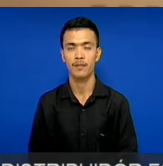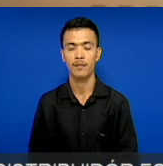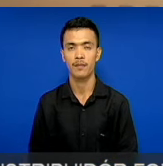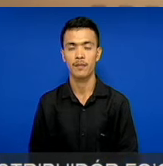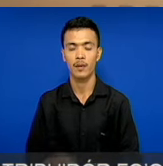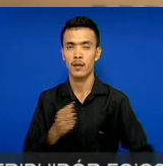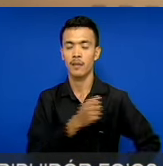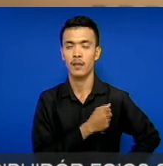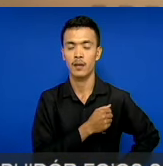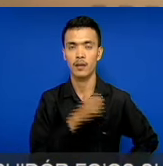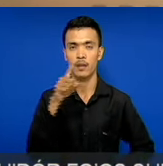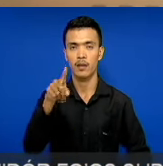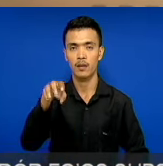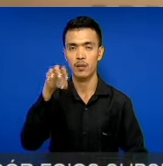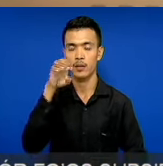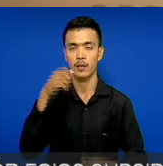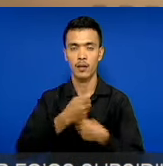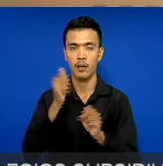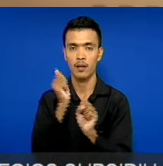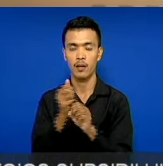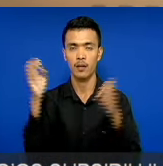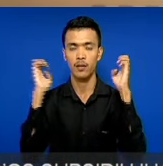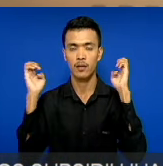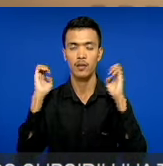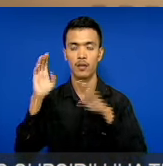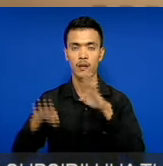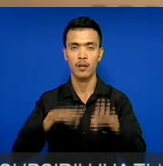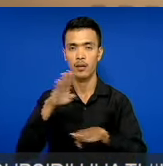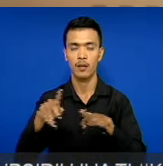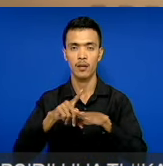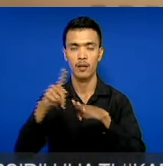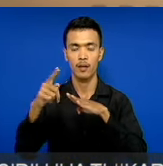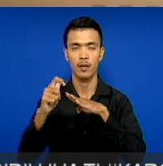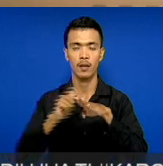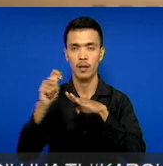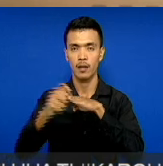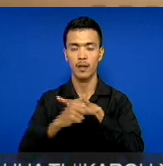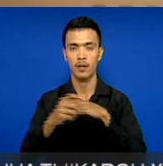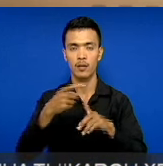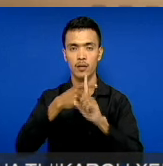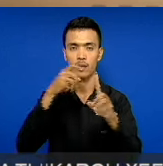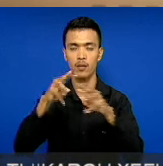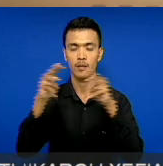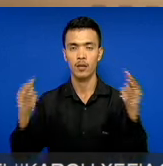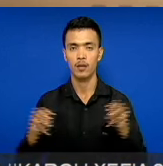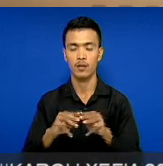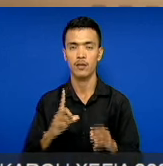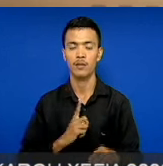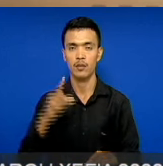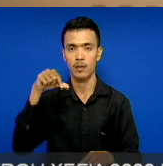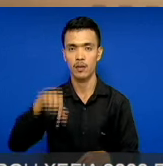Exército militar Atucida Resin, halo exercício lau ain husi kaitehu suku motaulun município Likisa, to'o